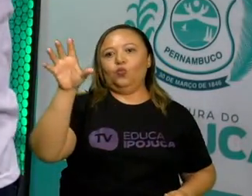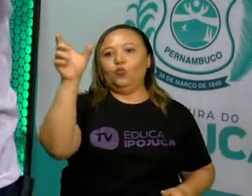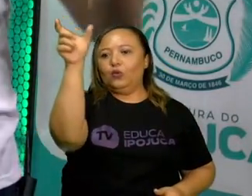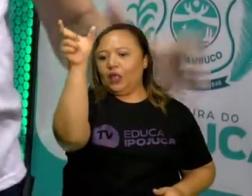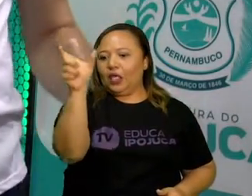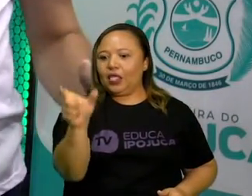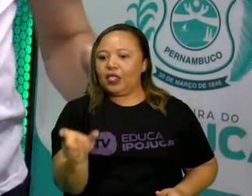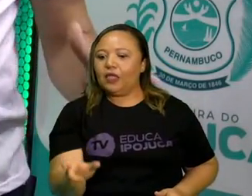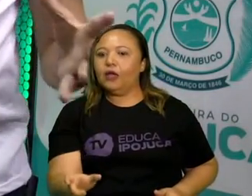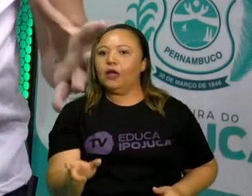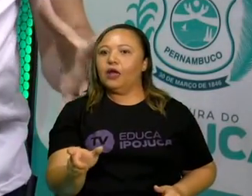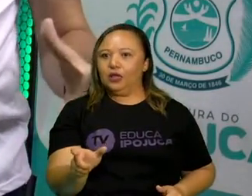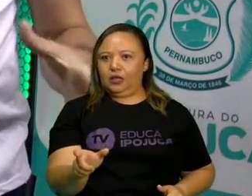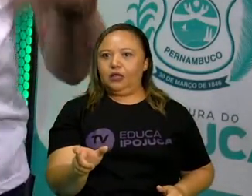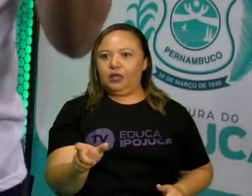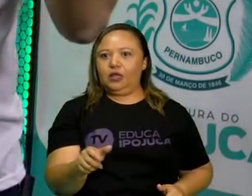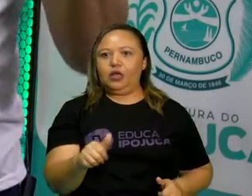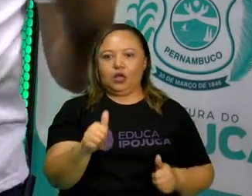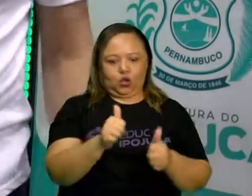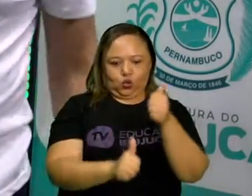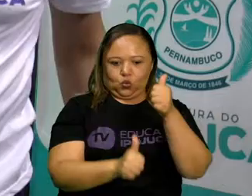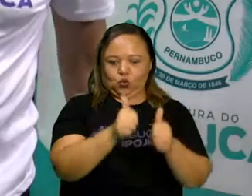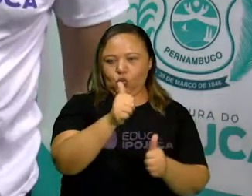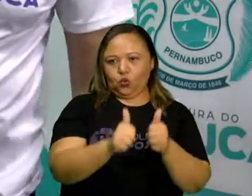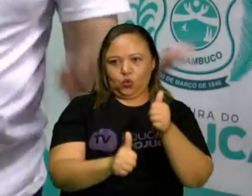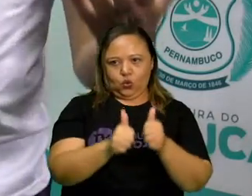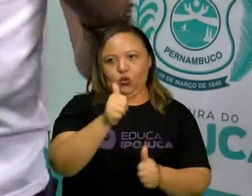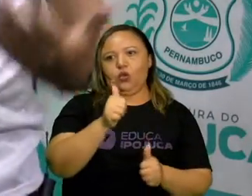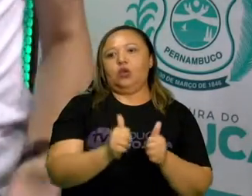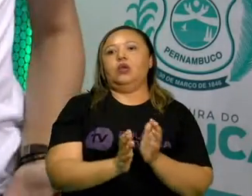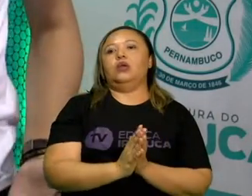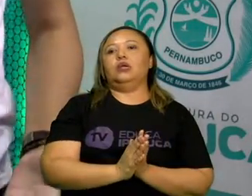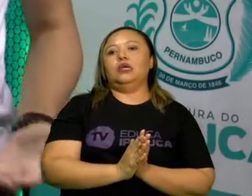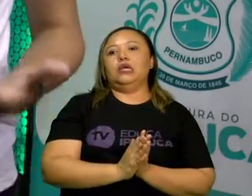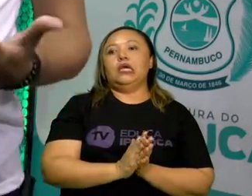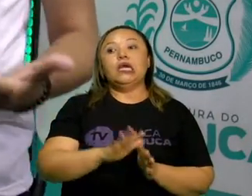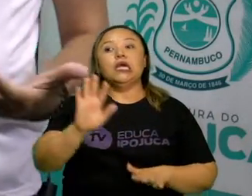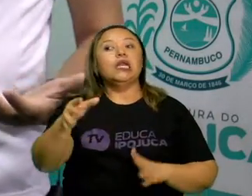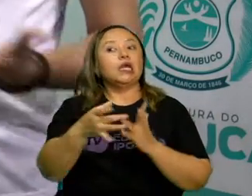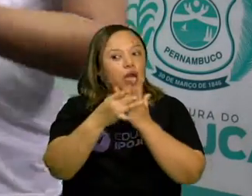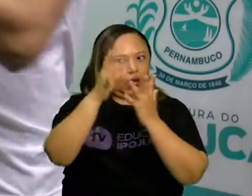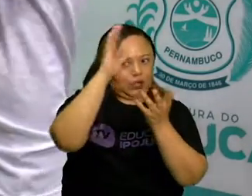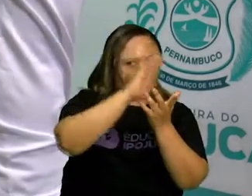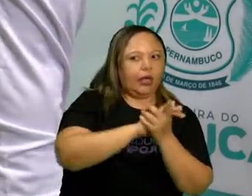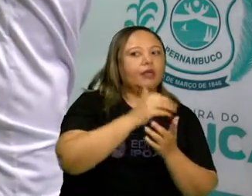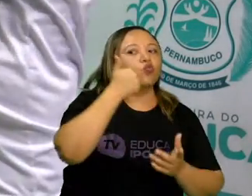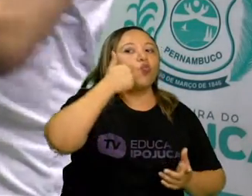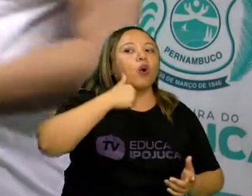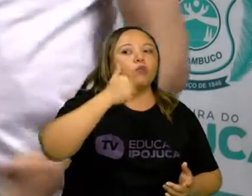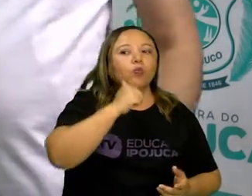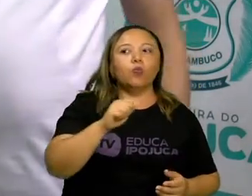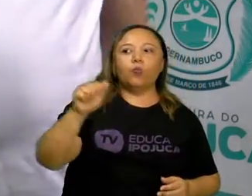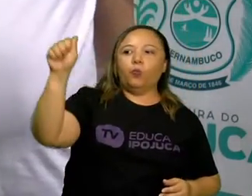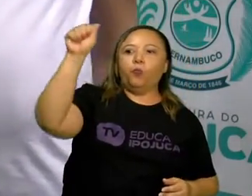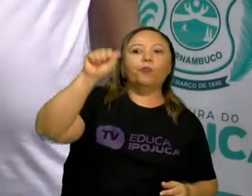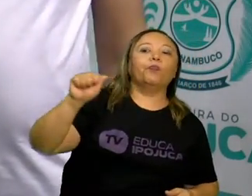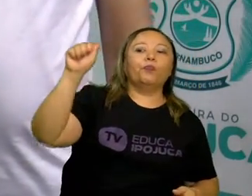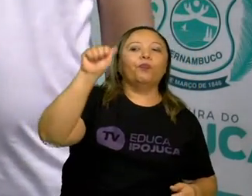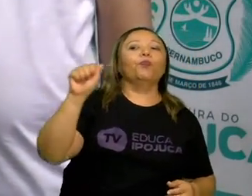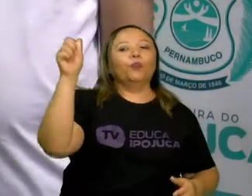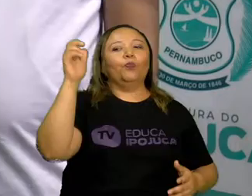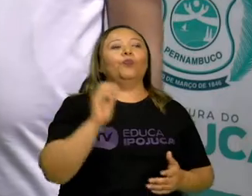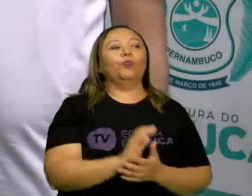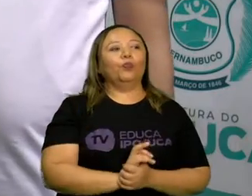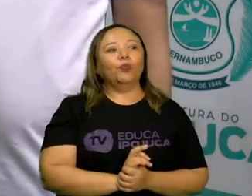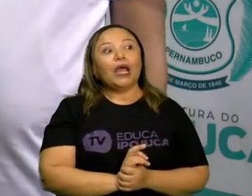uma das maiores vozes desse país, que nos deixou essa semana, Elza Soares, ok? Esse é o espetáculo do Mané Garrincha,